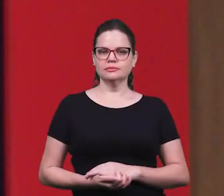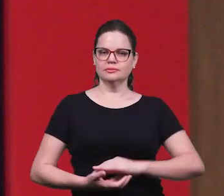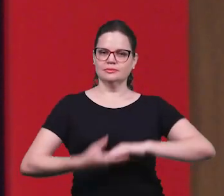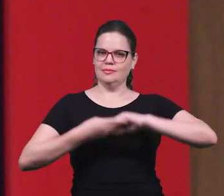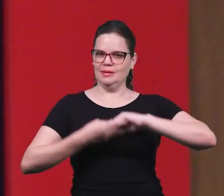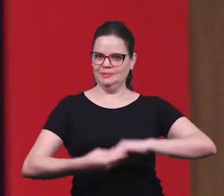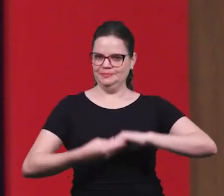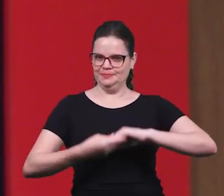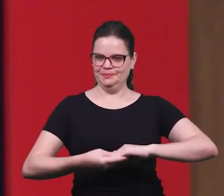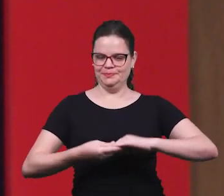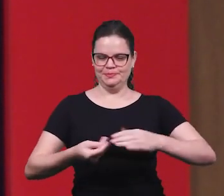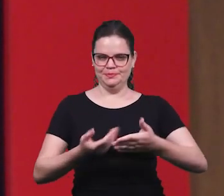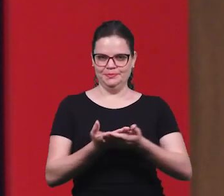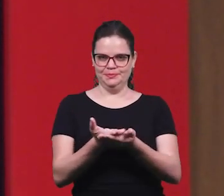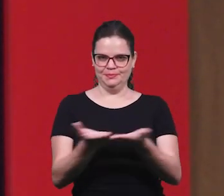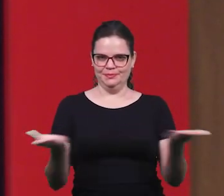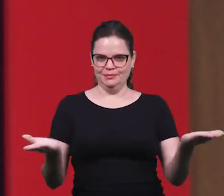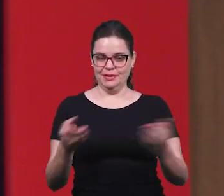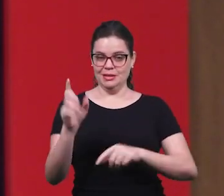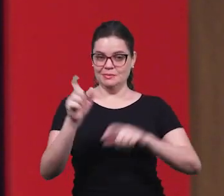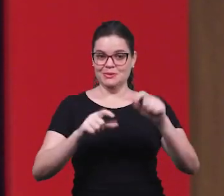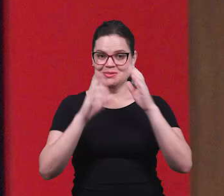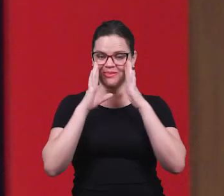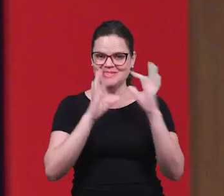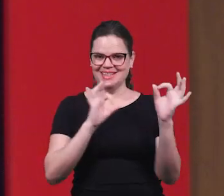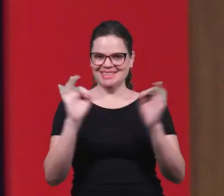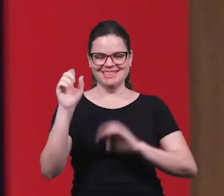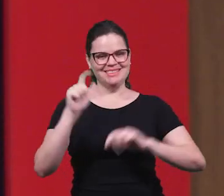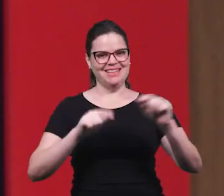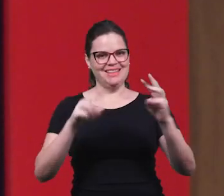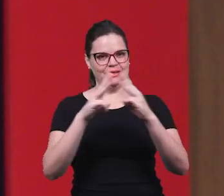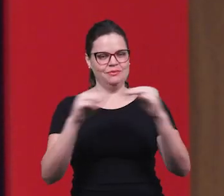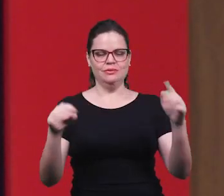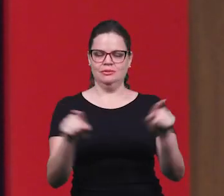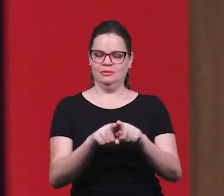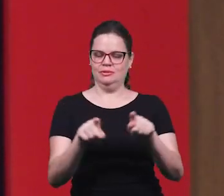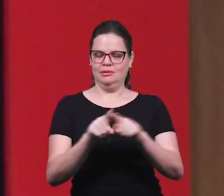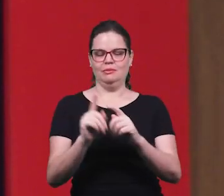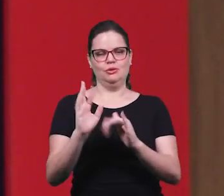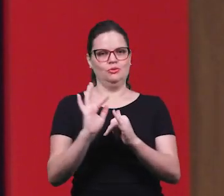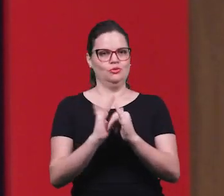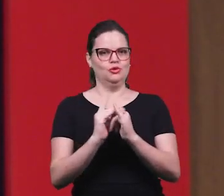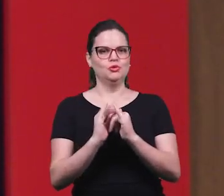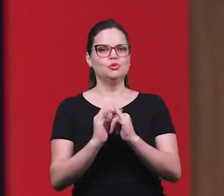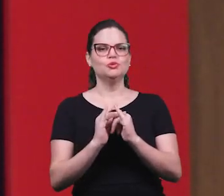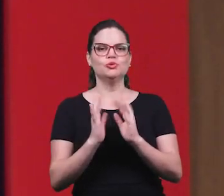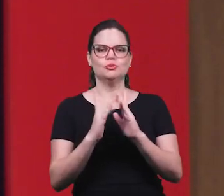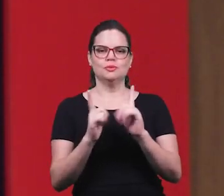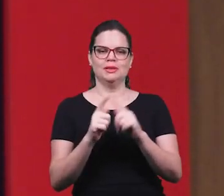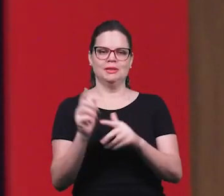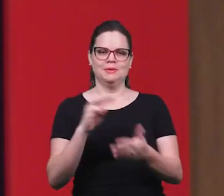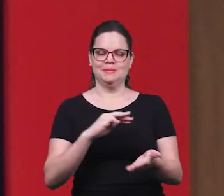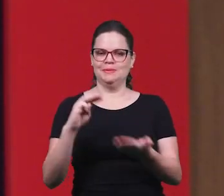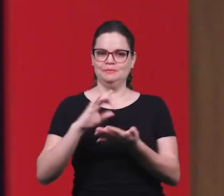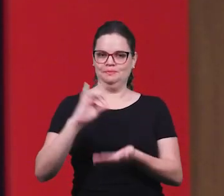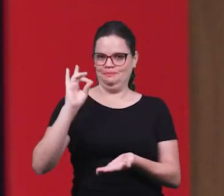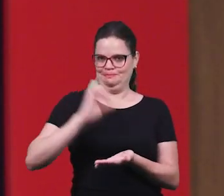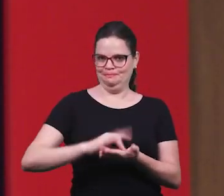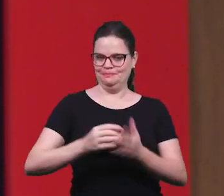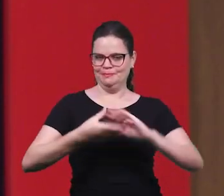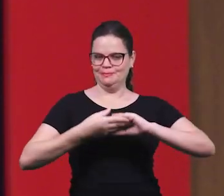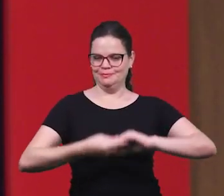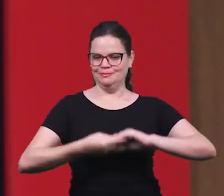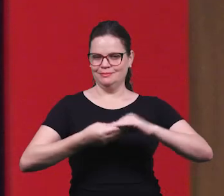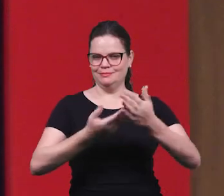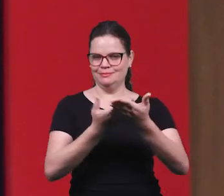Eu quero saudar a todos que nos acompanham pela TV Manaim, também pelo canal oficial da Igreja Cristã Maranata no YouTube,